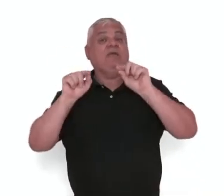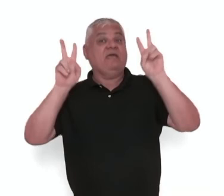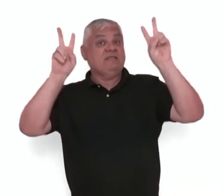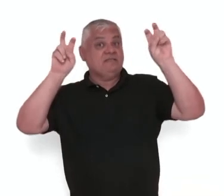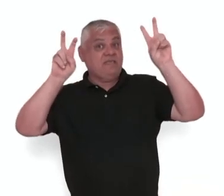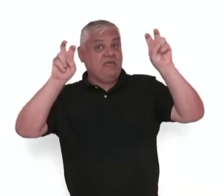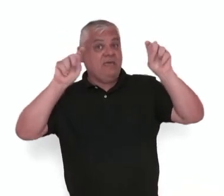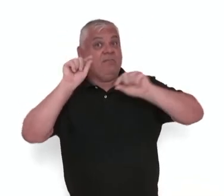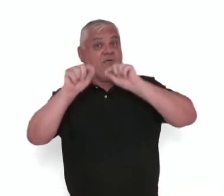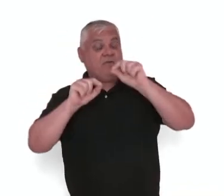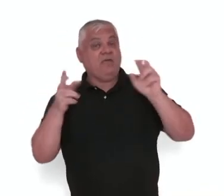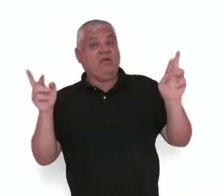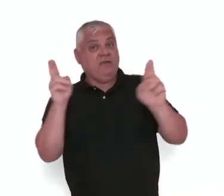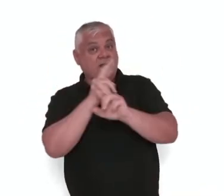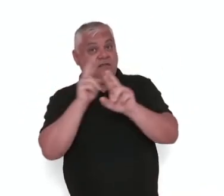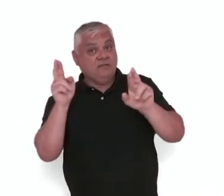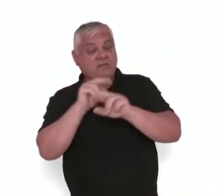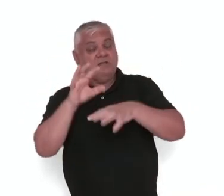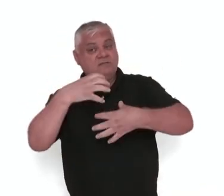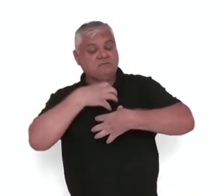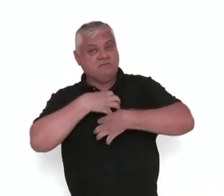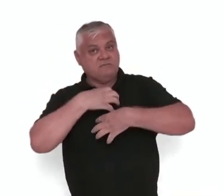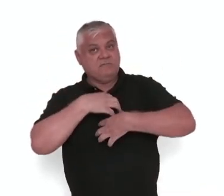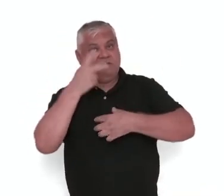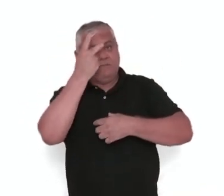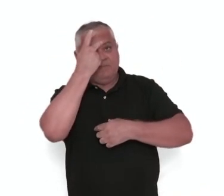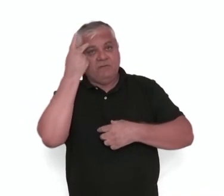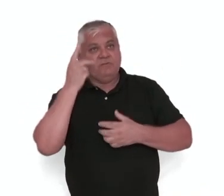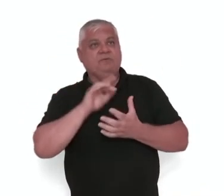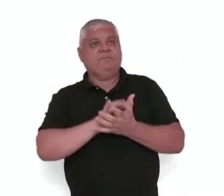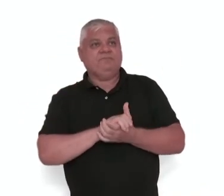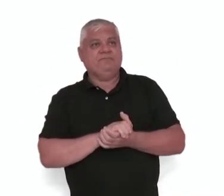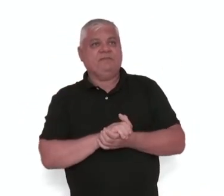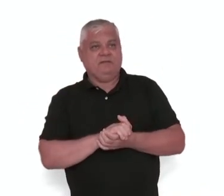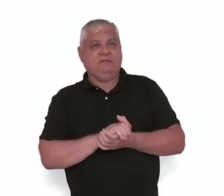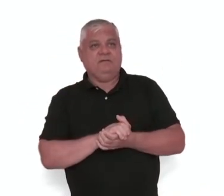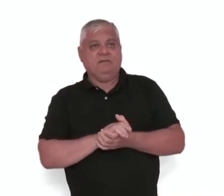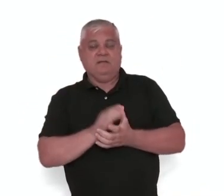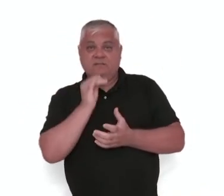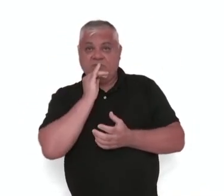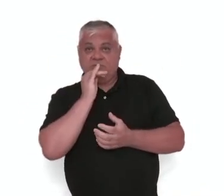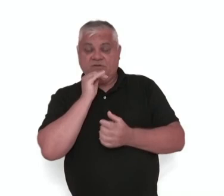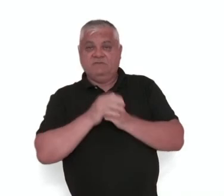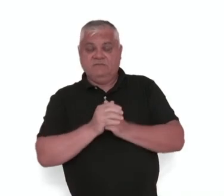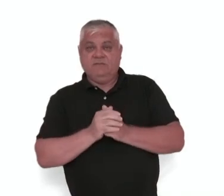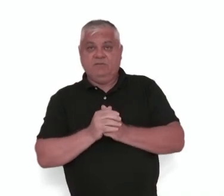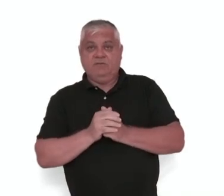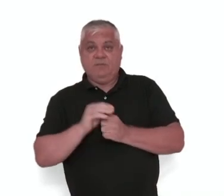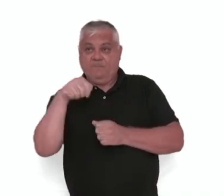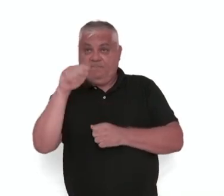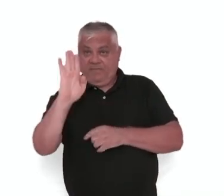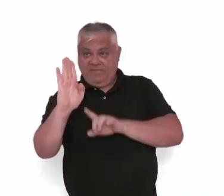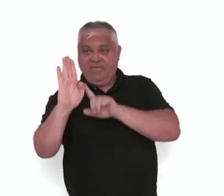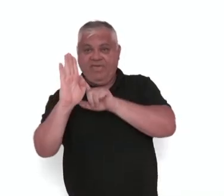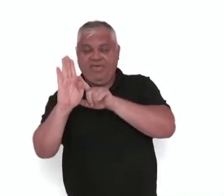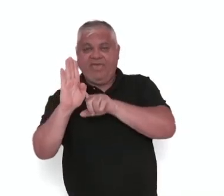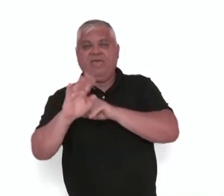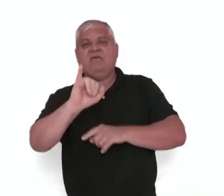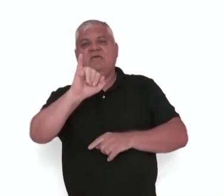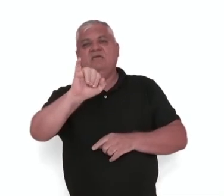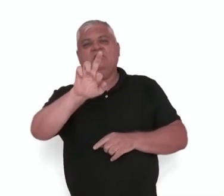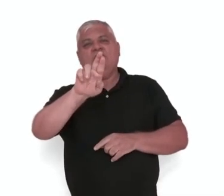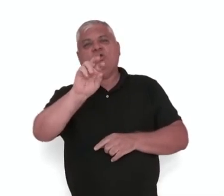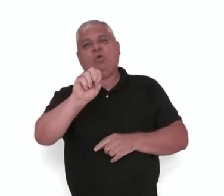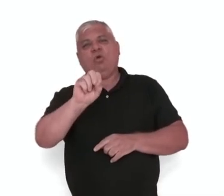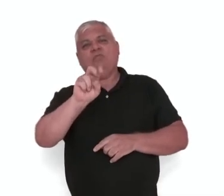sua maioria, relacionados a sentimentos pessoais. Então, essa expressão aqui, irônica, não fere nem